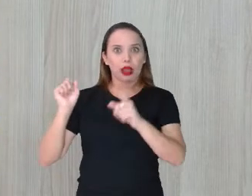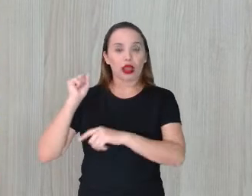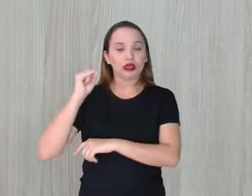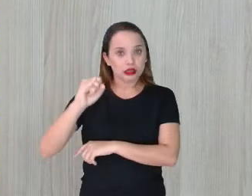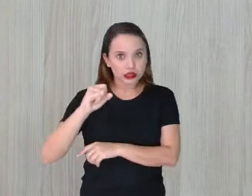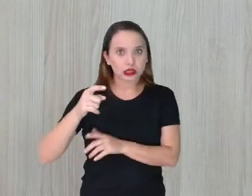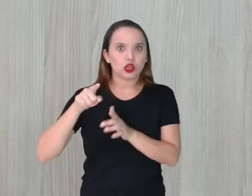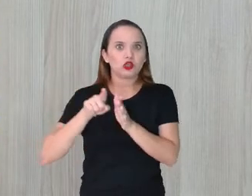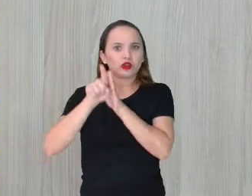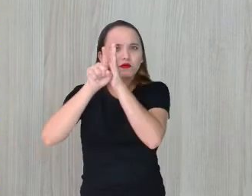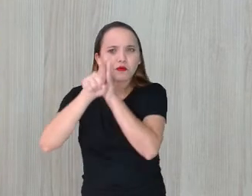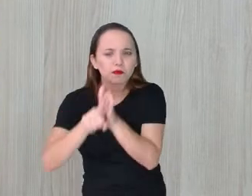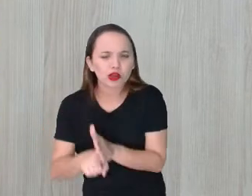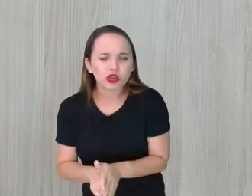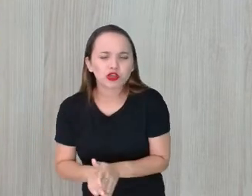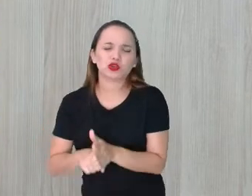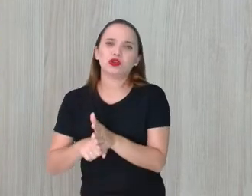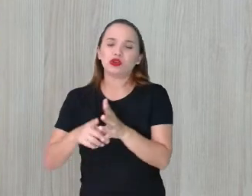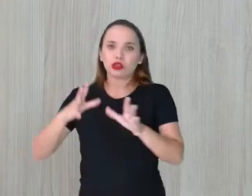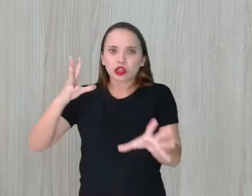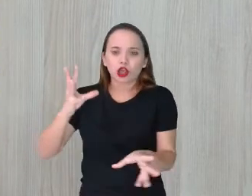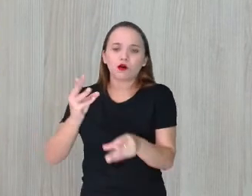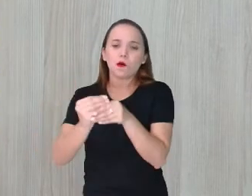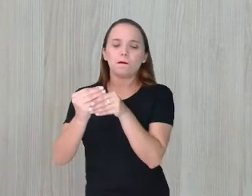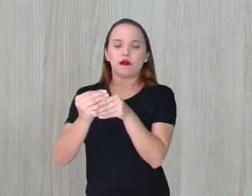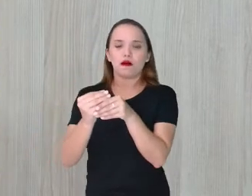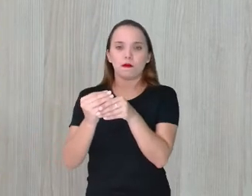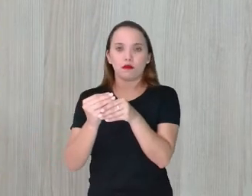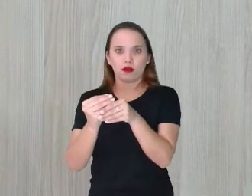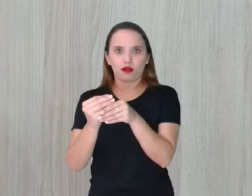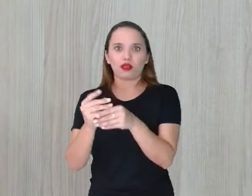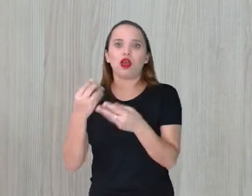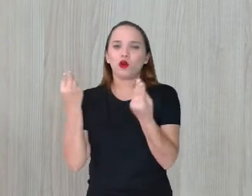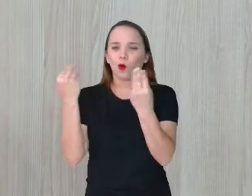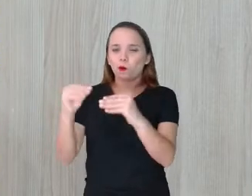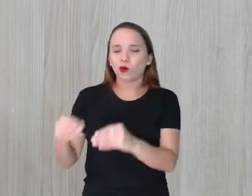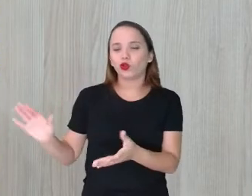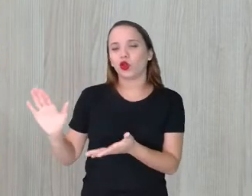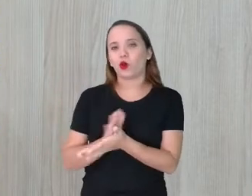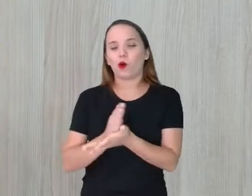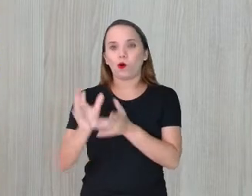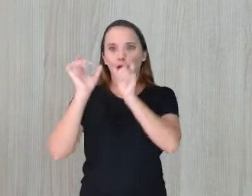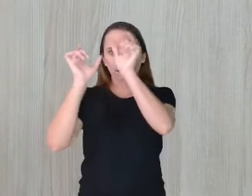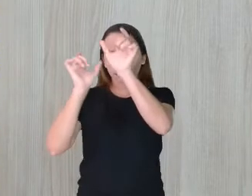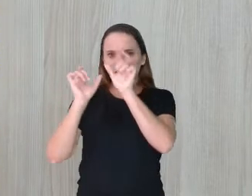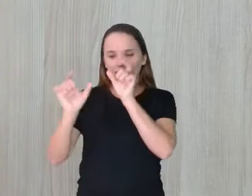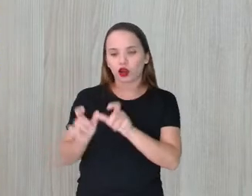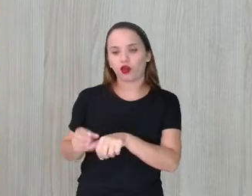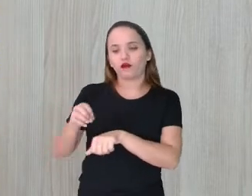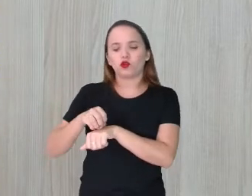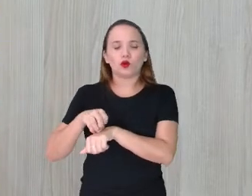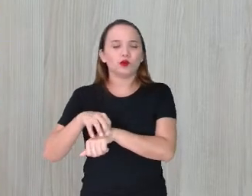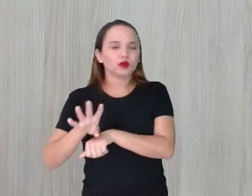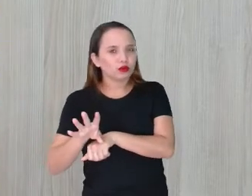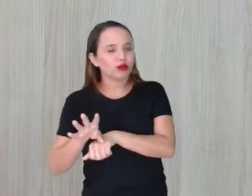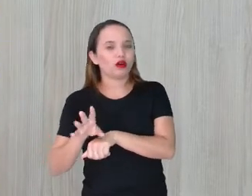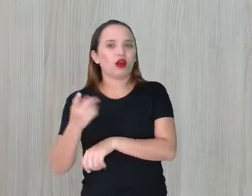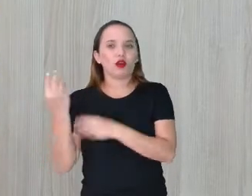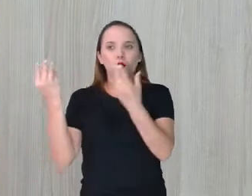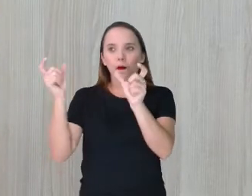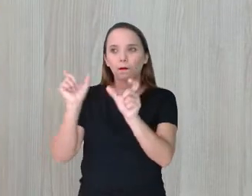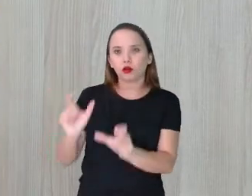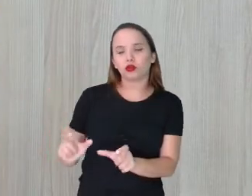movimento de ir em busca. Aí eu coloquei algumas palavrinhas aqui, Cláudia, para facilitar, eu digo como dicas. Eu coloquei